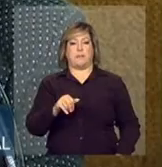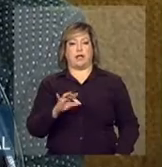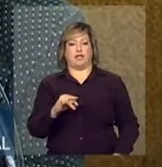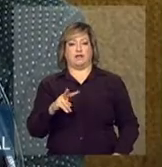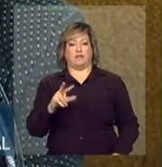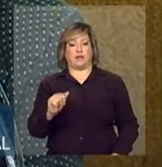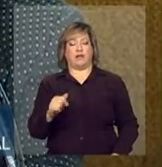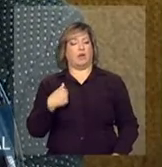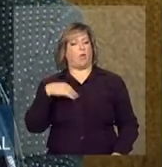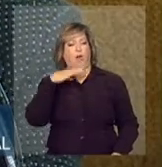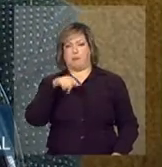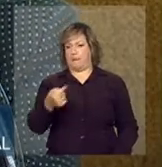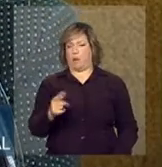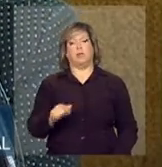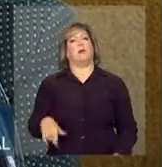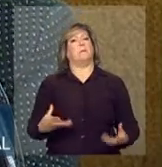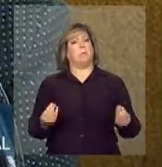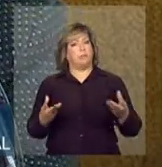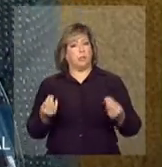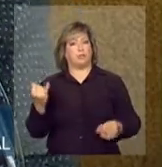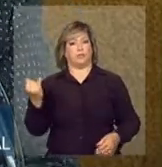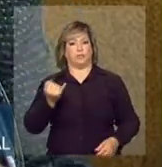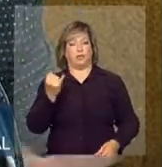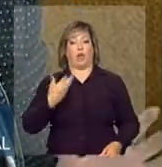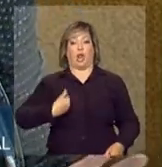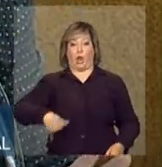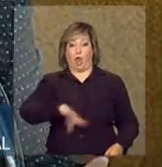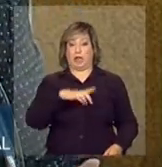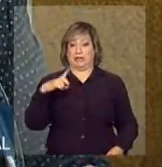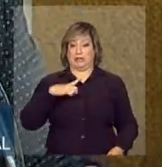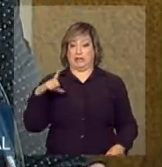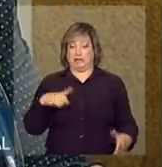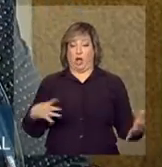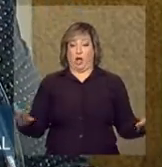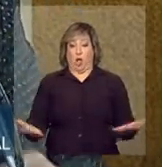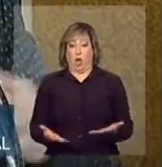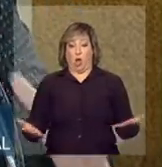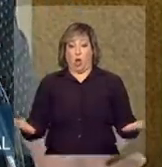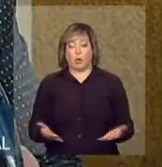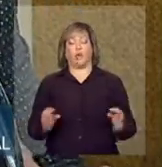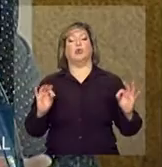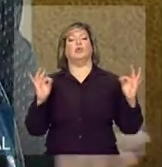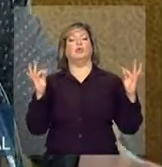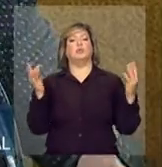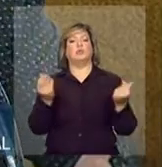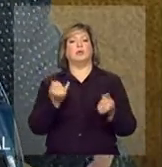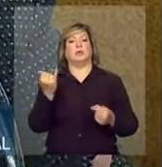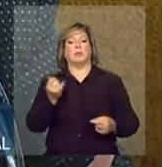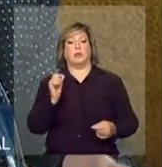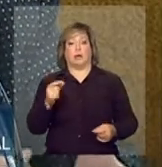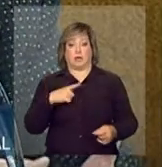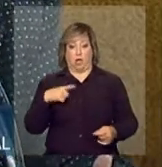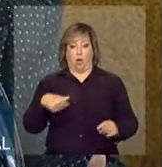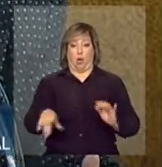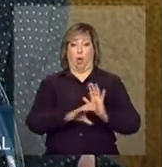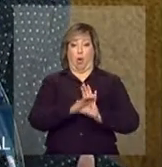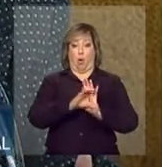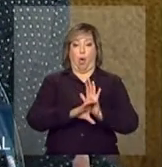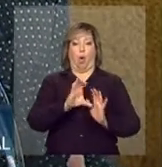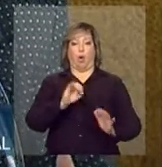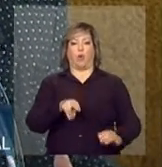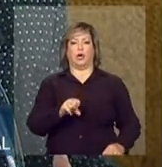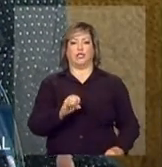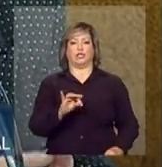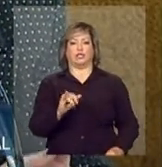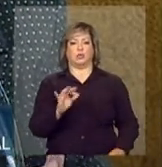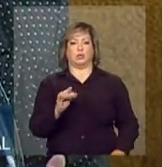bastante importante que a gente tenha hoje todo um marco legal constitucional. A Constituição estabelecer